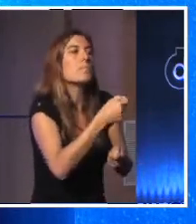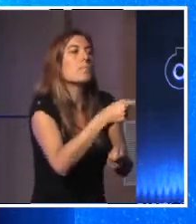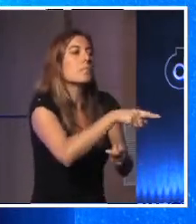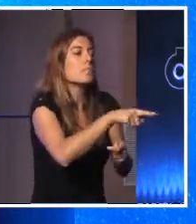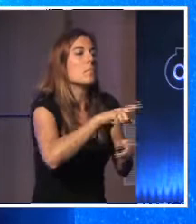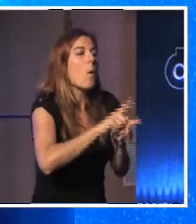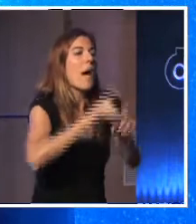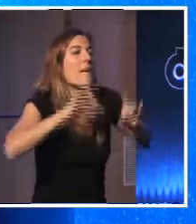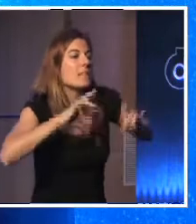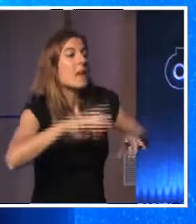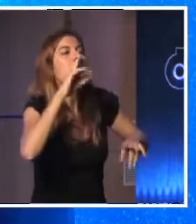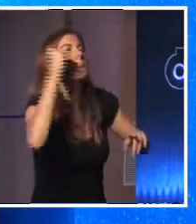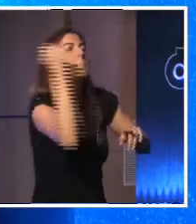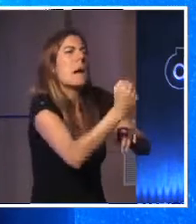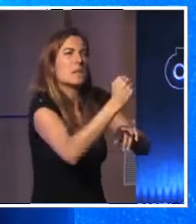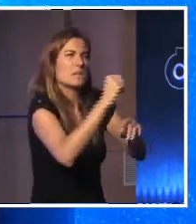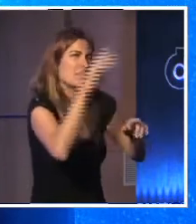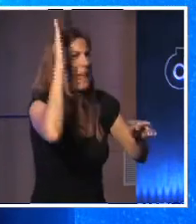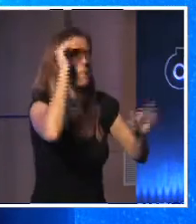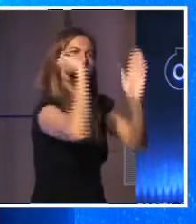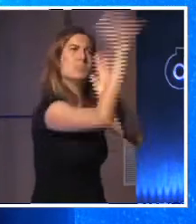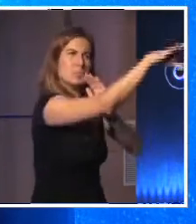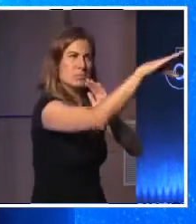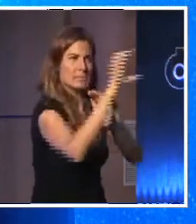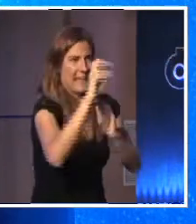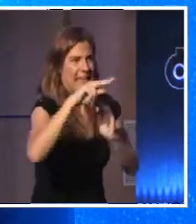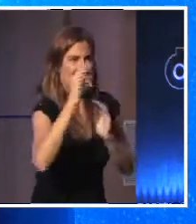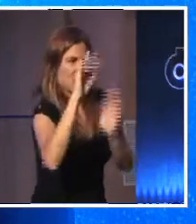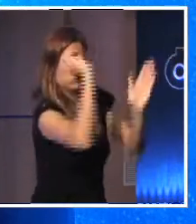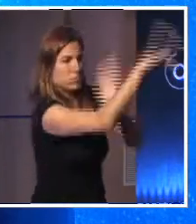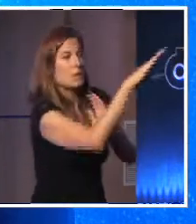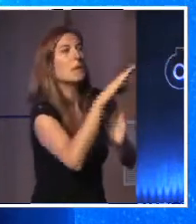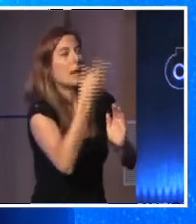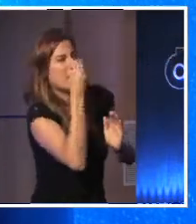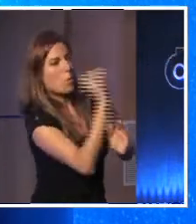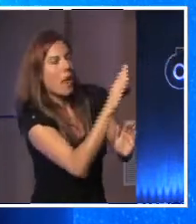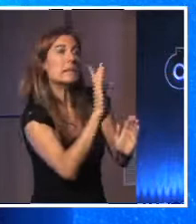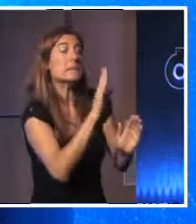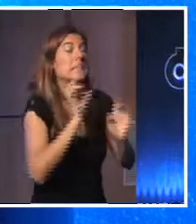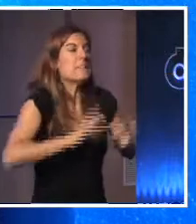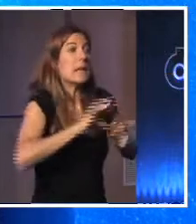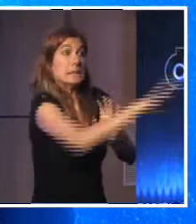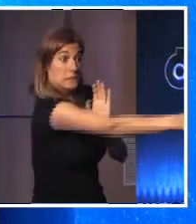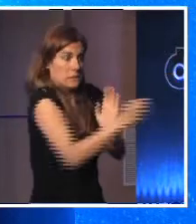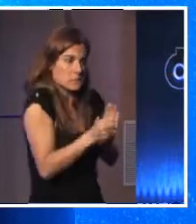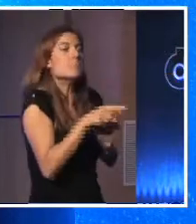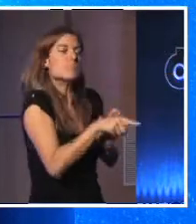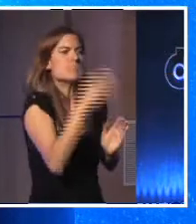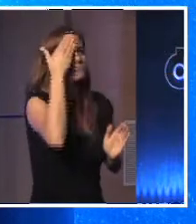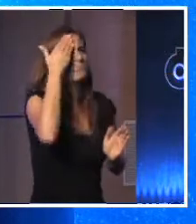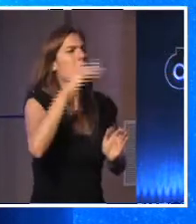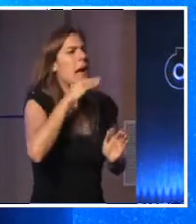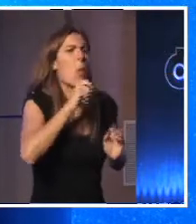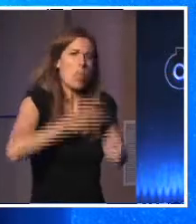potencial morte num canil e é também sensibilizar, de facto, para a capacidade que um cão tem